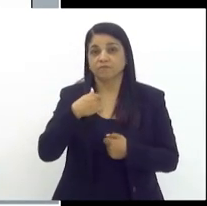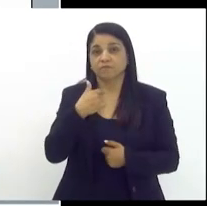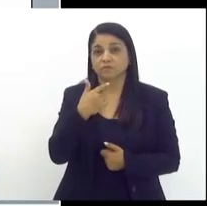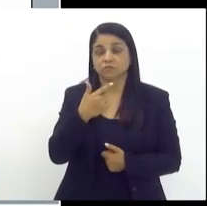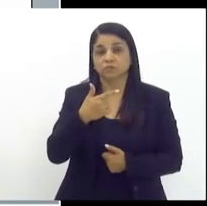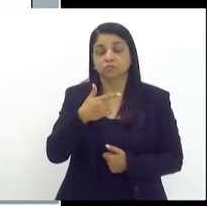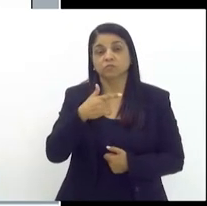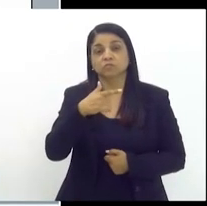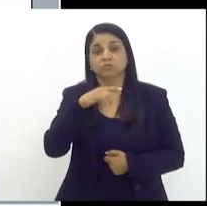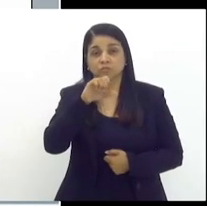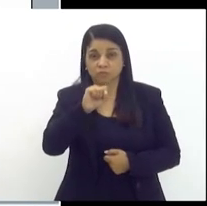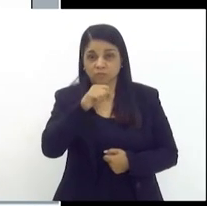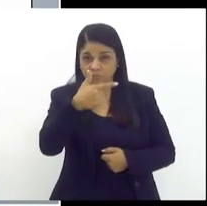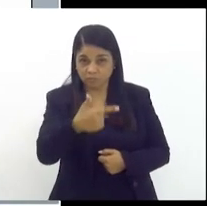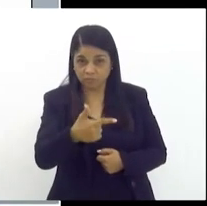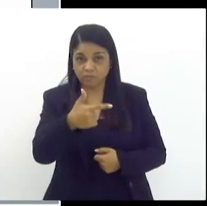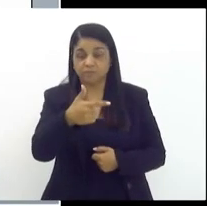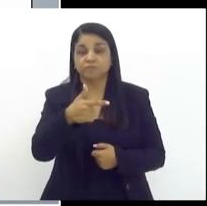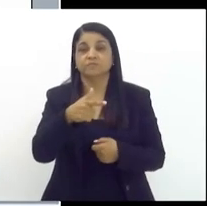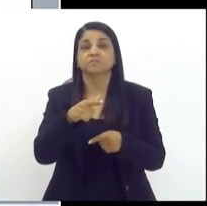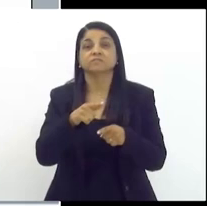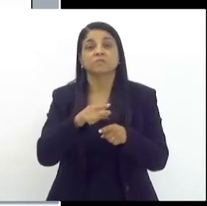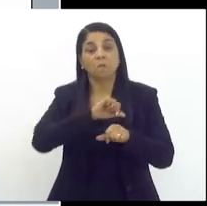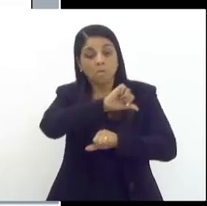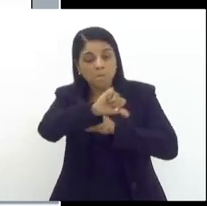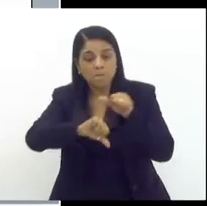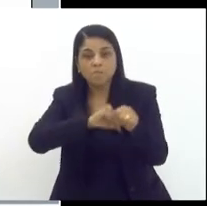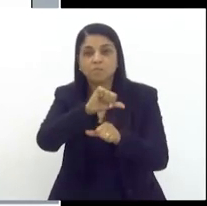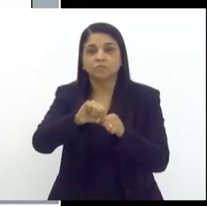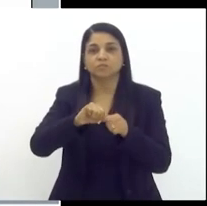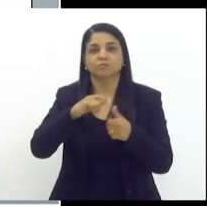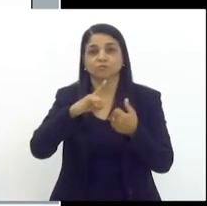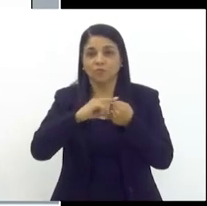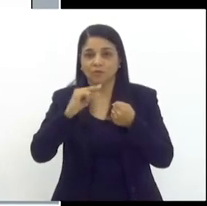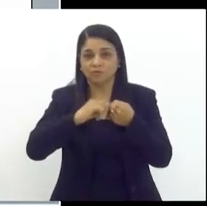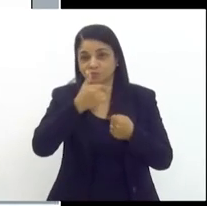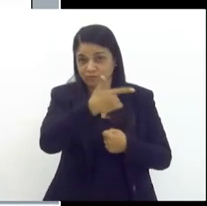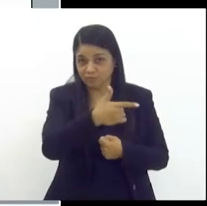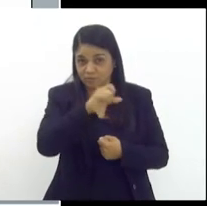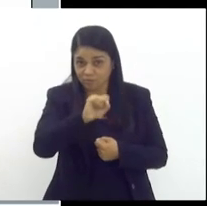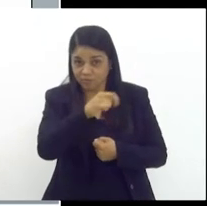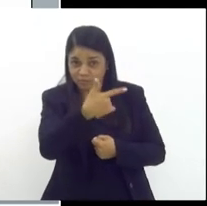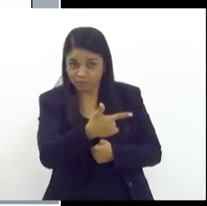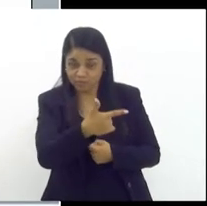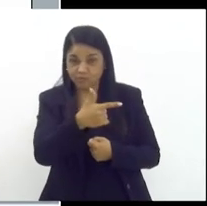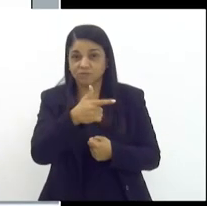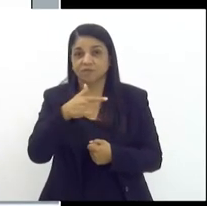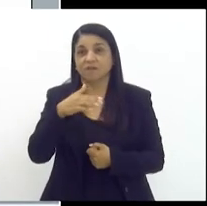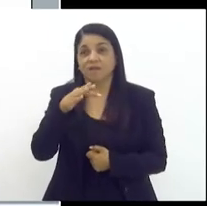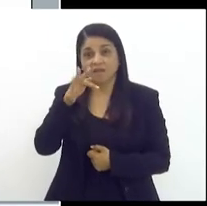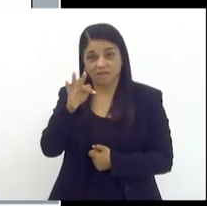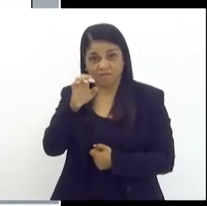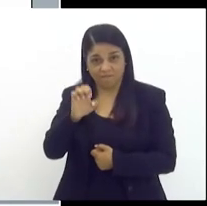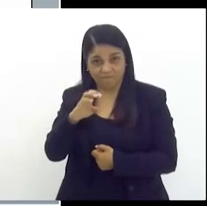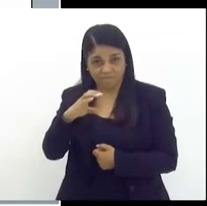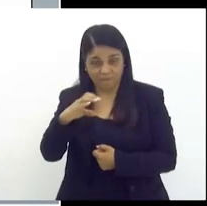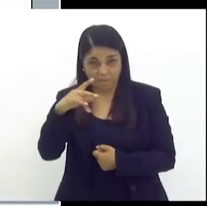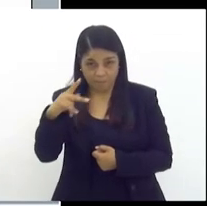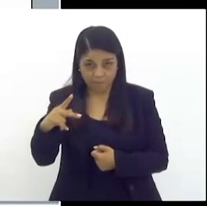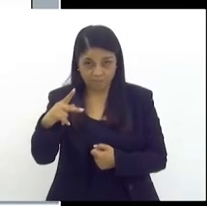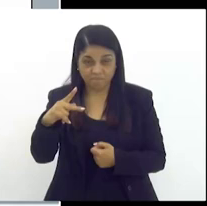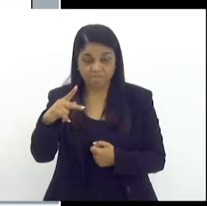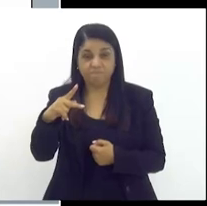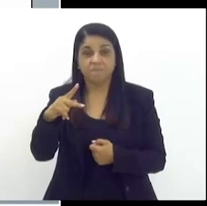até que alterou a redação do artigo 82 da dct e o feto passa a ser instituído